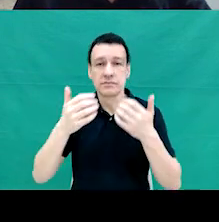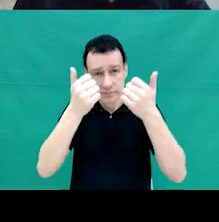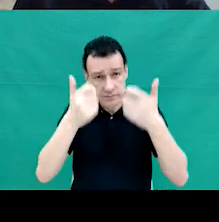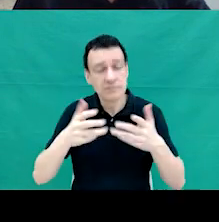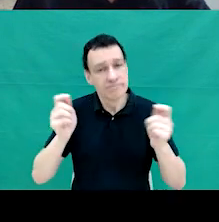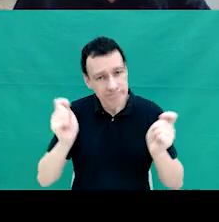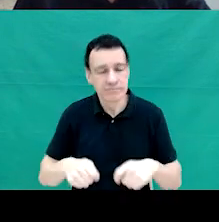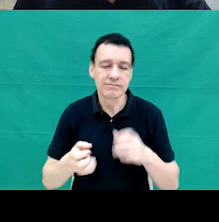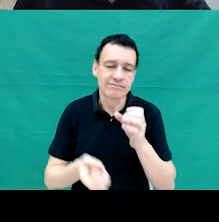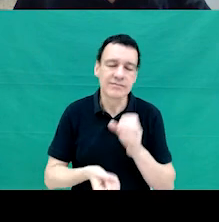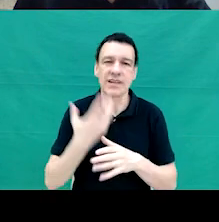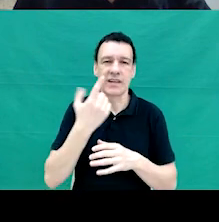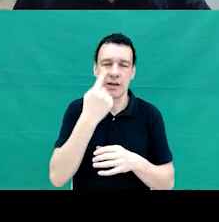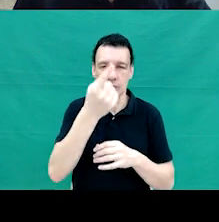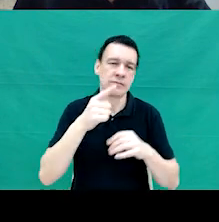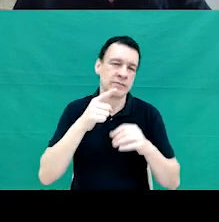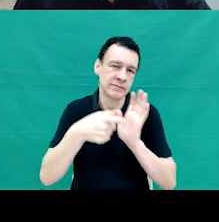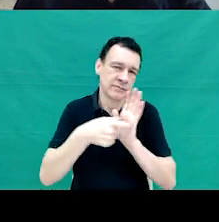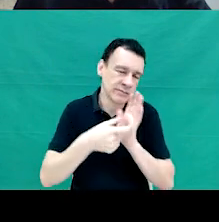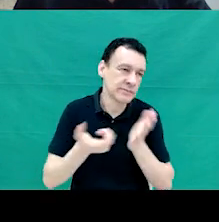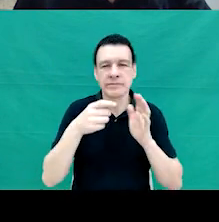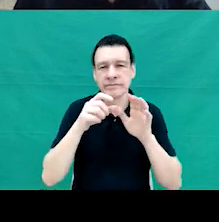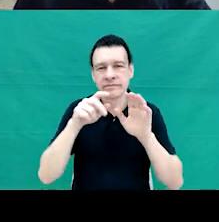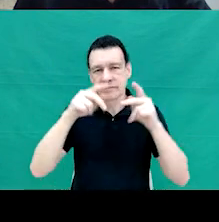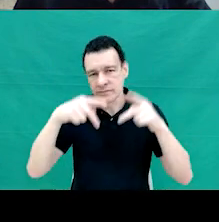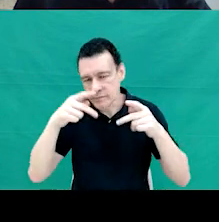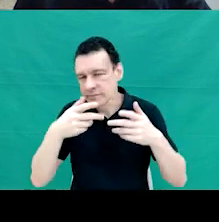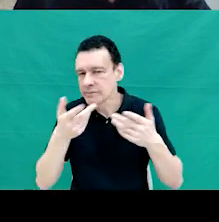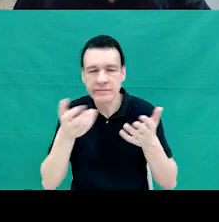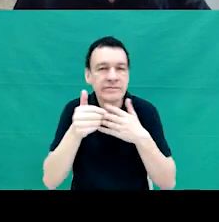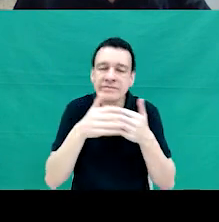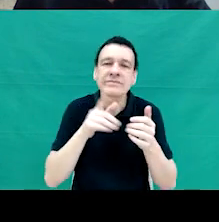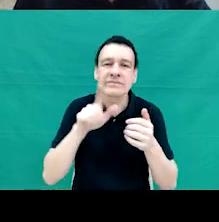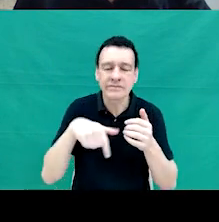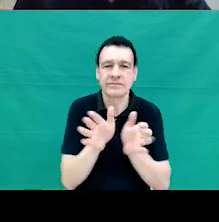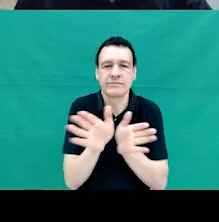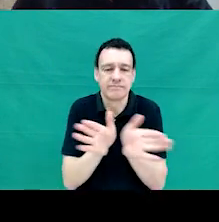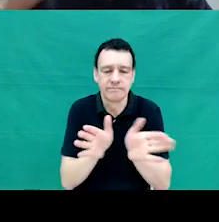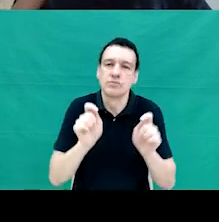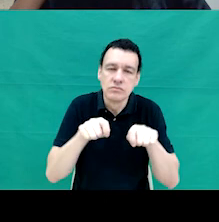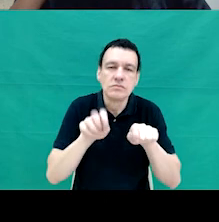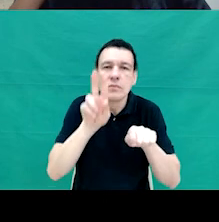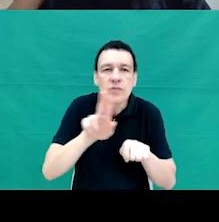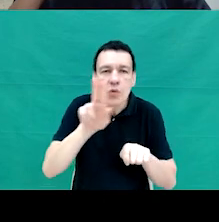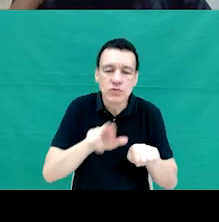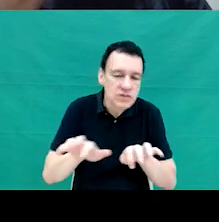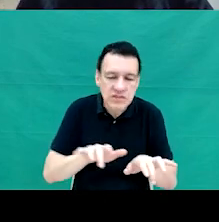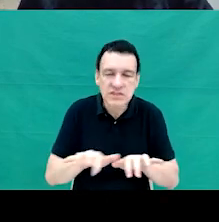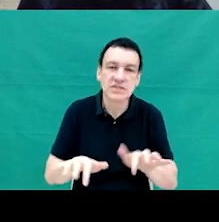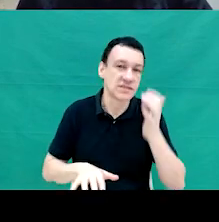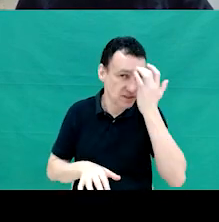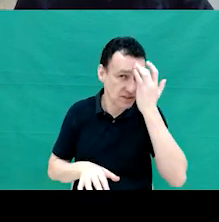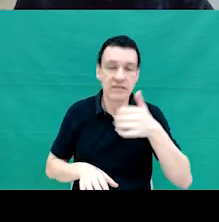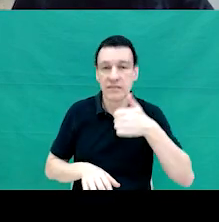que seja acessível, que seja bonito, que seja funcional e que tenha uma boa